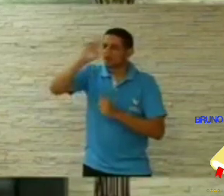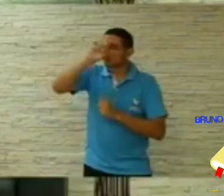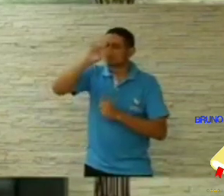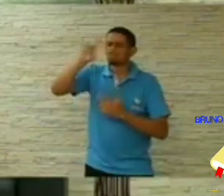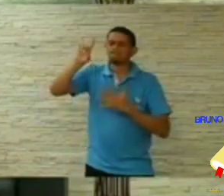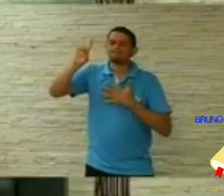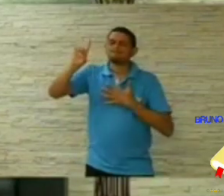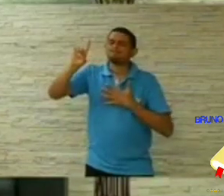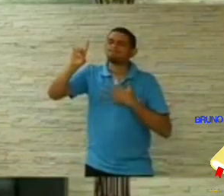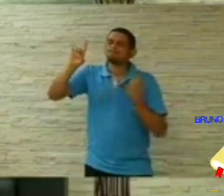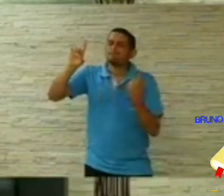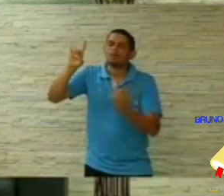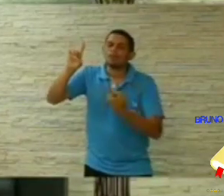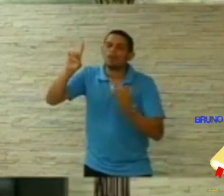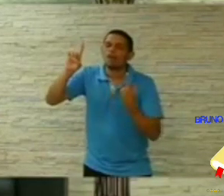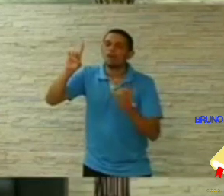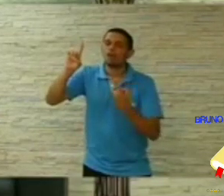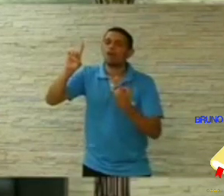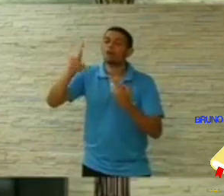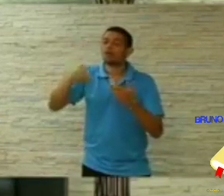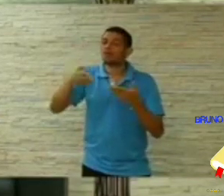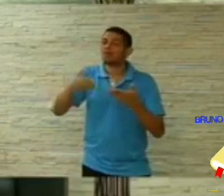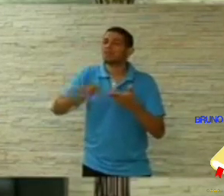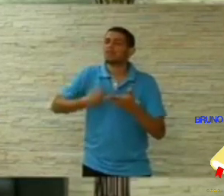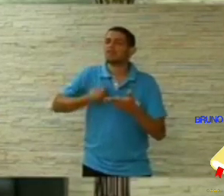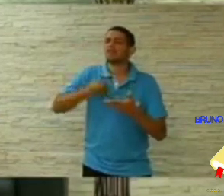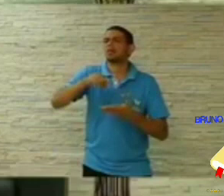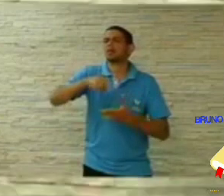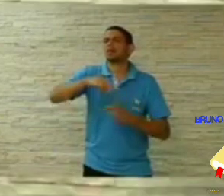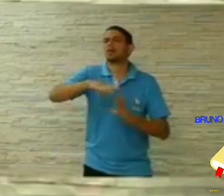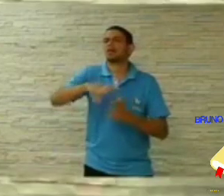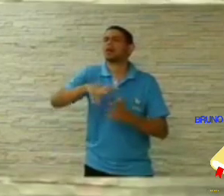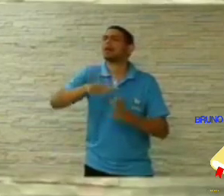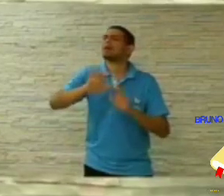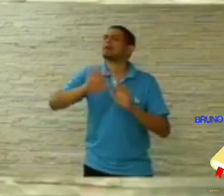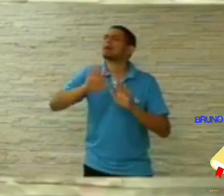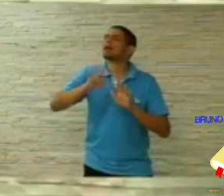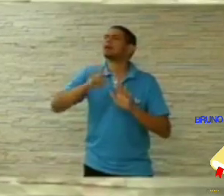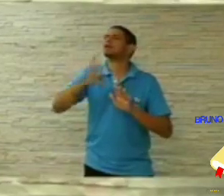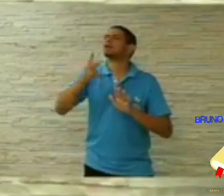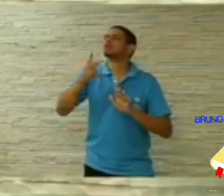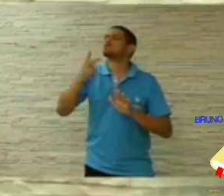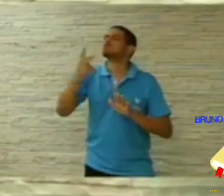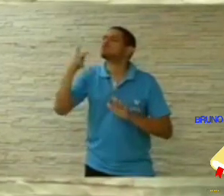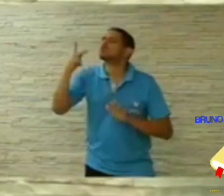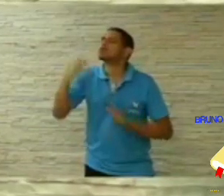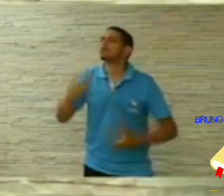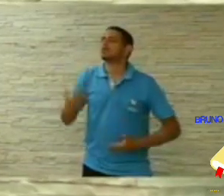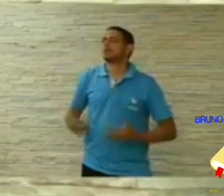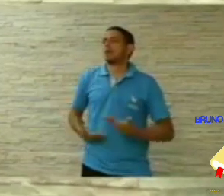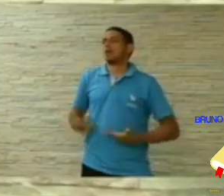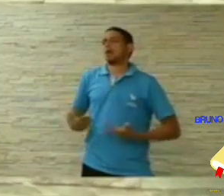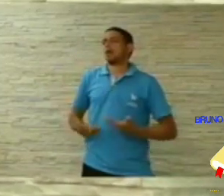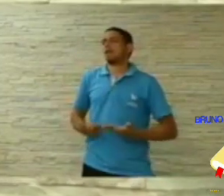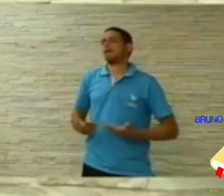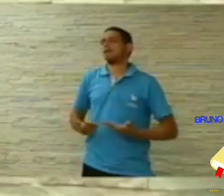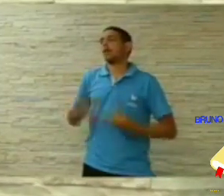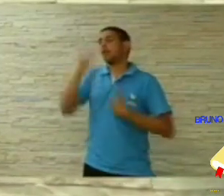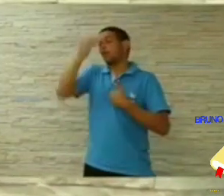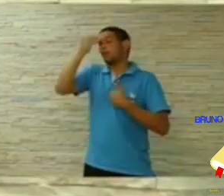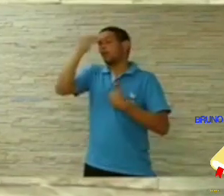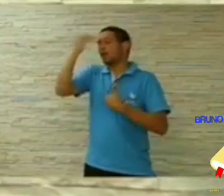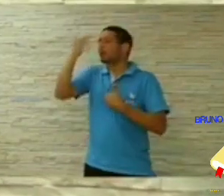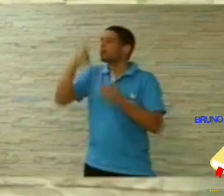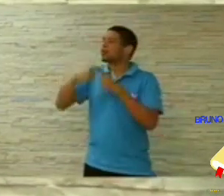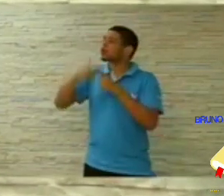aqui nessa terra como teus servos. Obrigado porque o Senhor nos convida a sermos servos